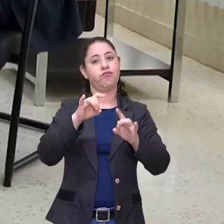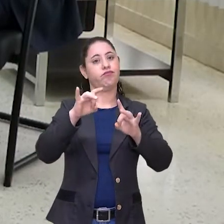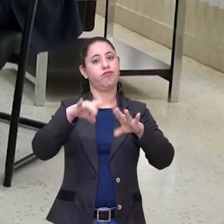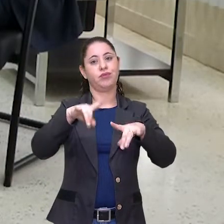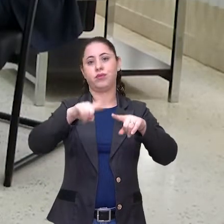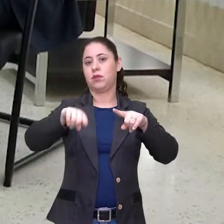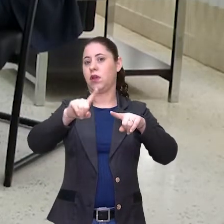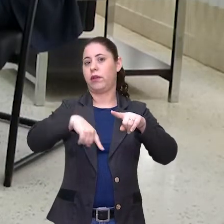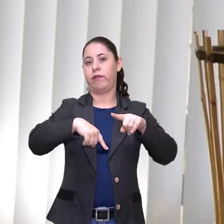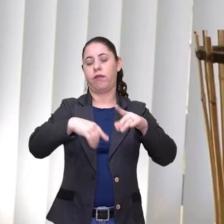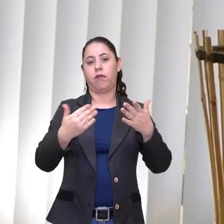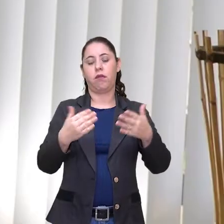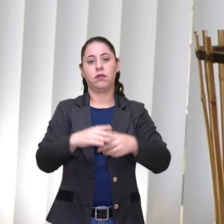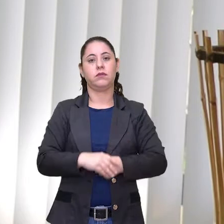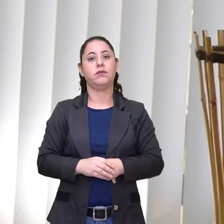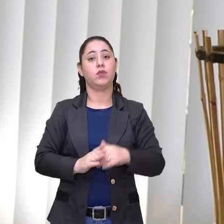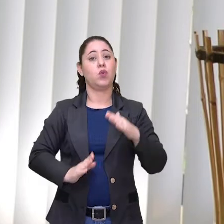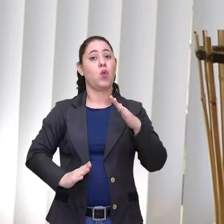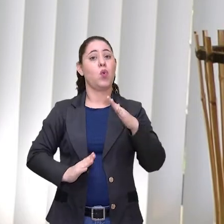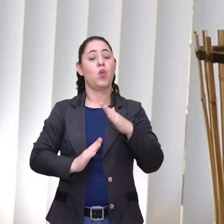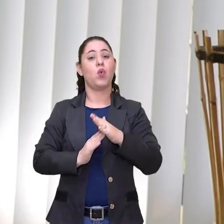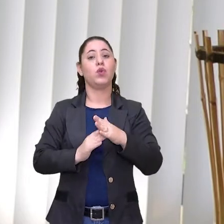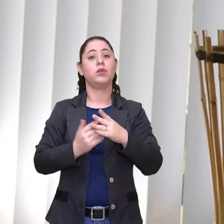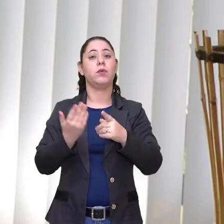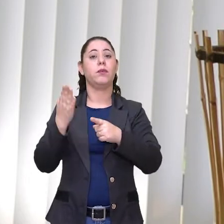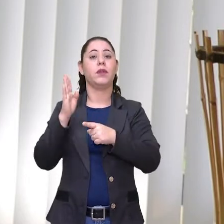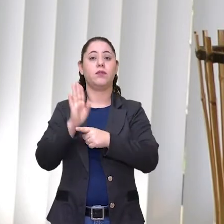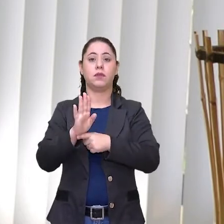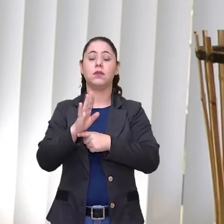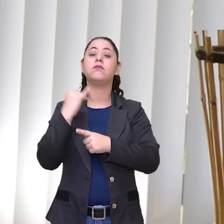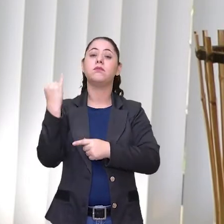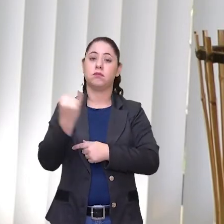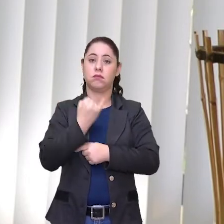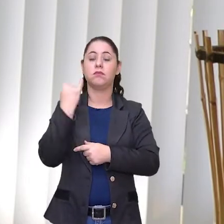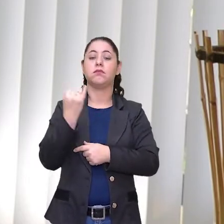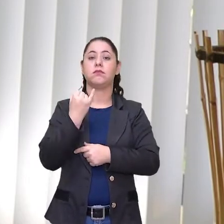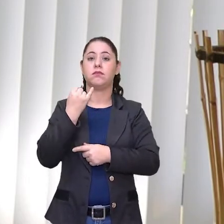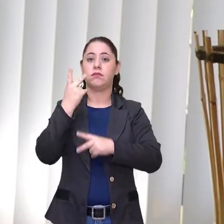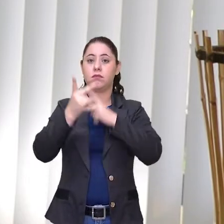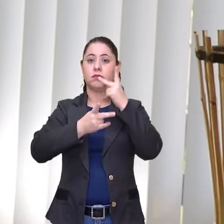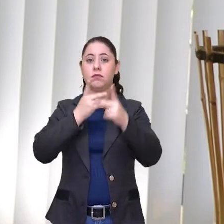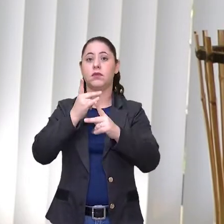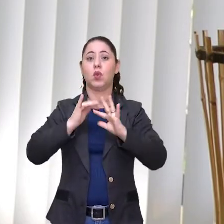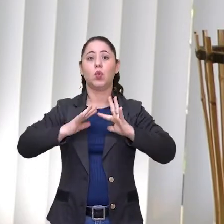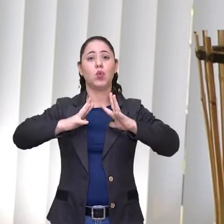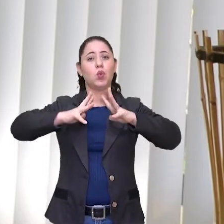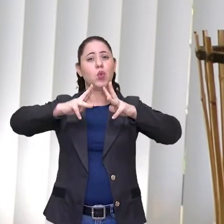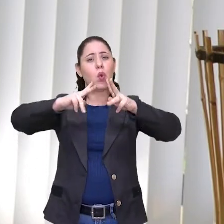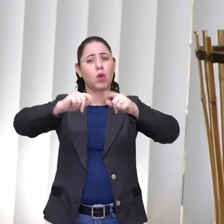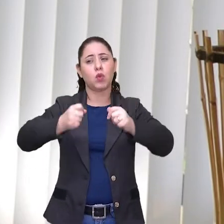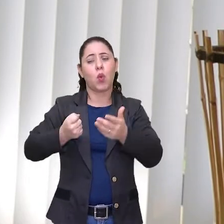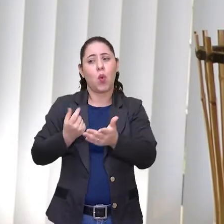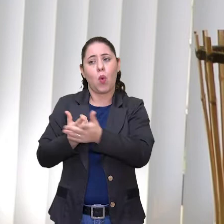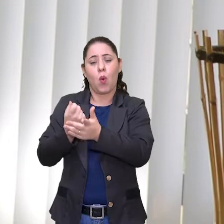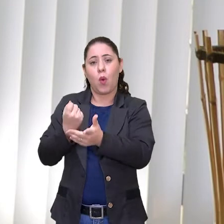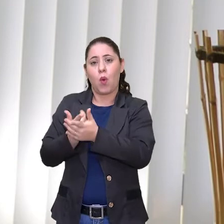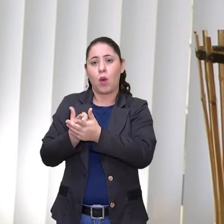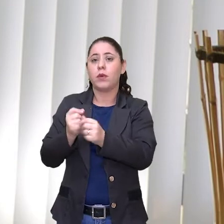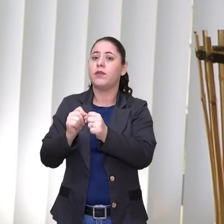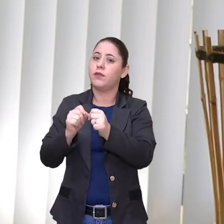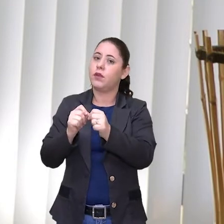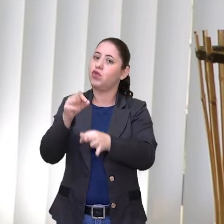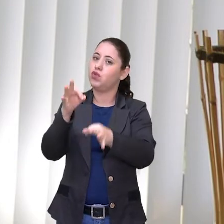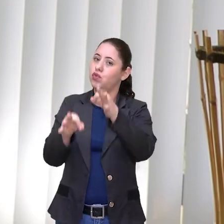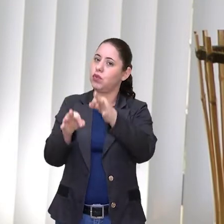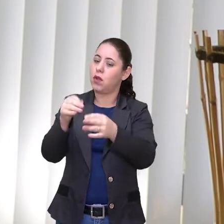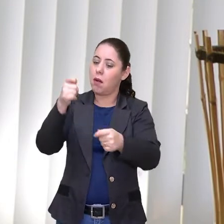negócio seja desfeito. E há uma última vantagem que é muito importante dizer, que todo bem adquirido